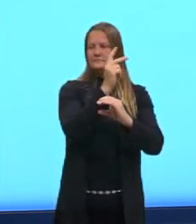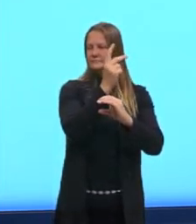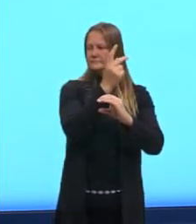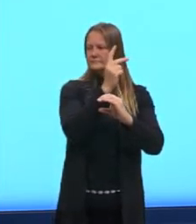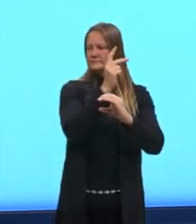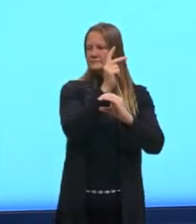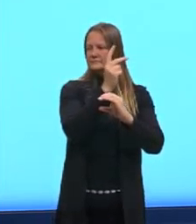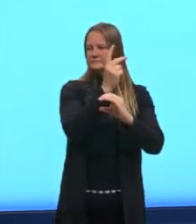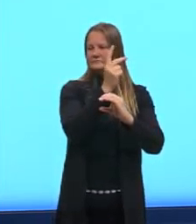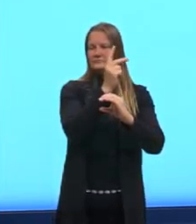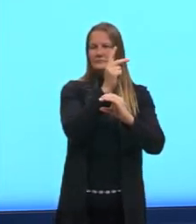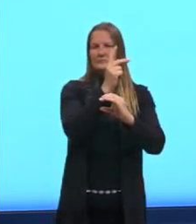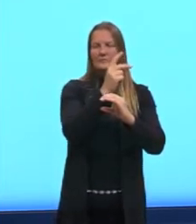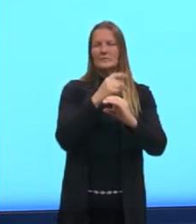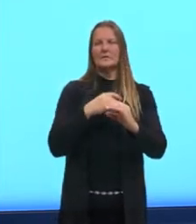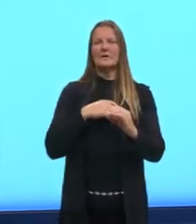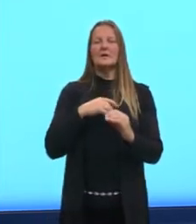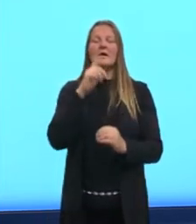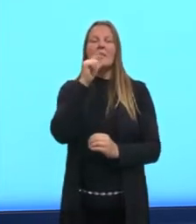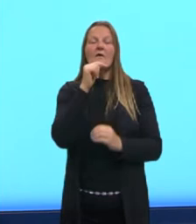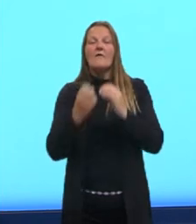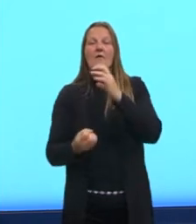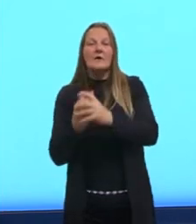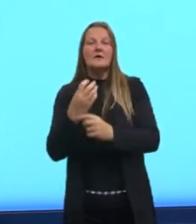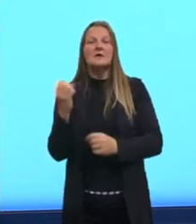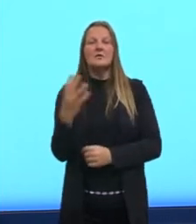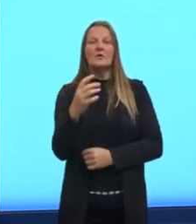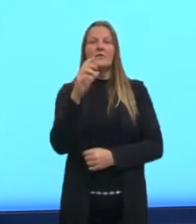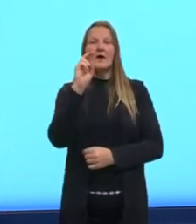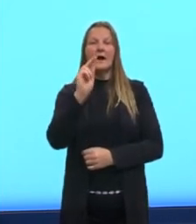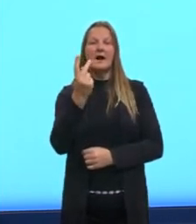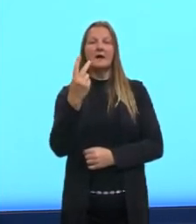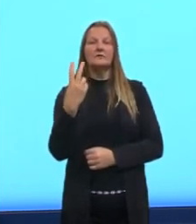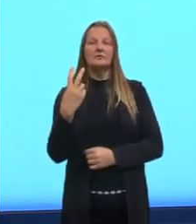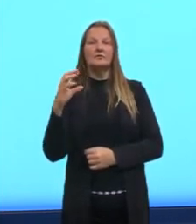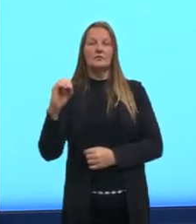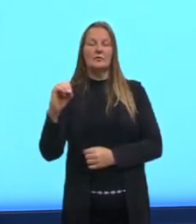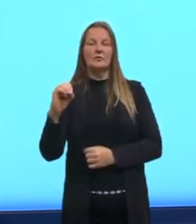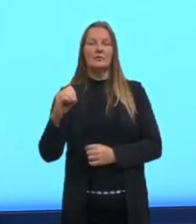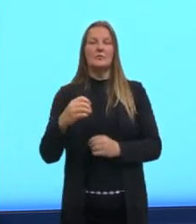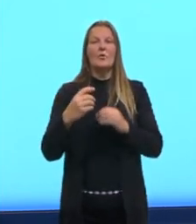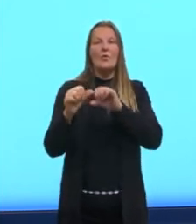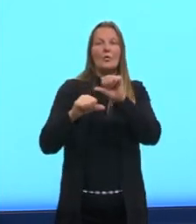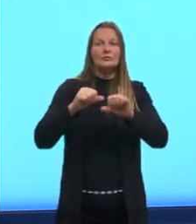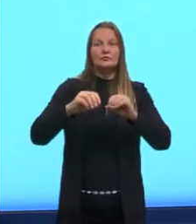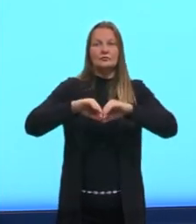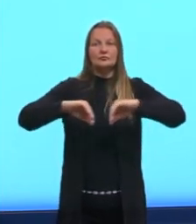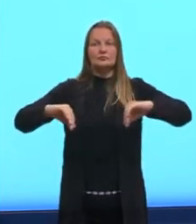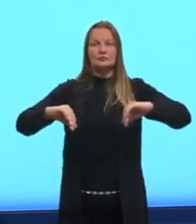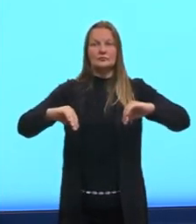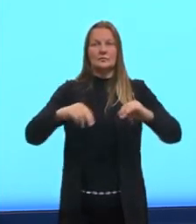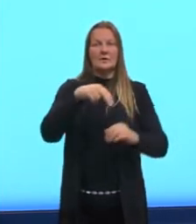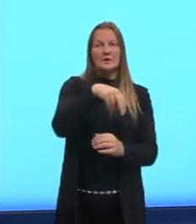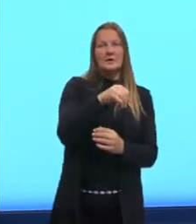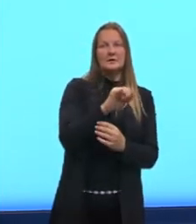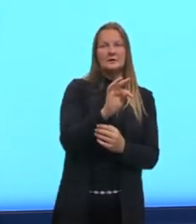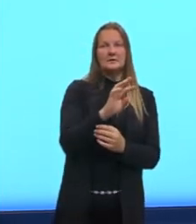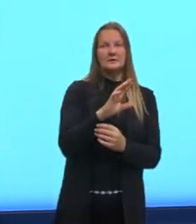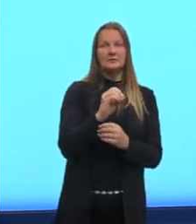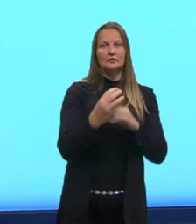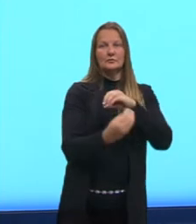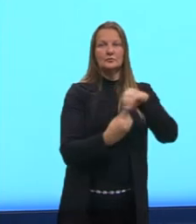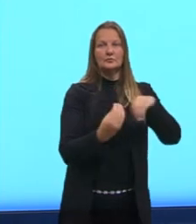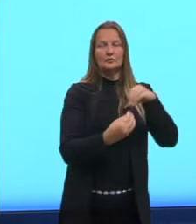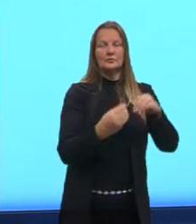então uma molécula de água H2O e o outro composto né que aí vai ser o Nitro composto que vai ser o Nitro